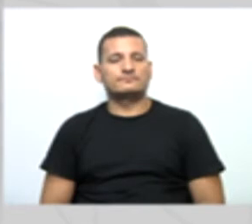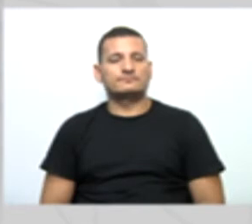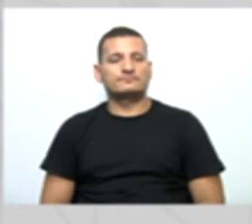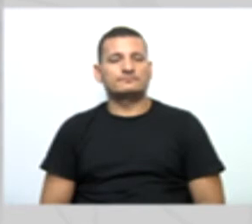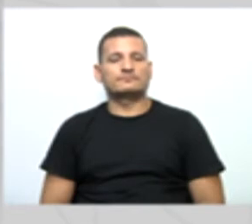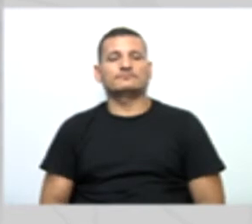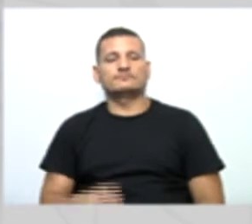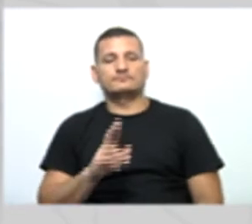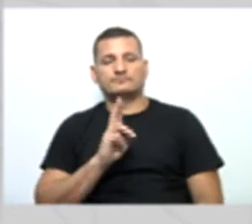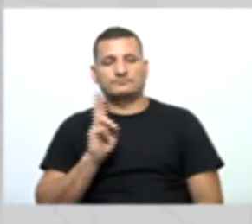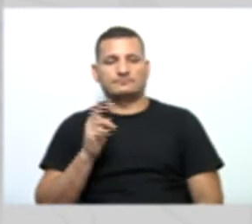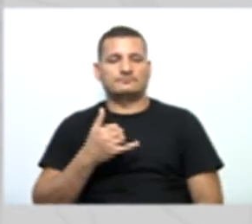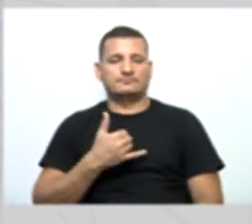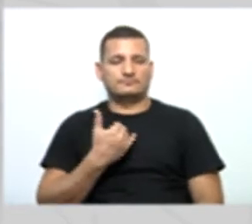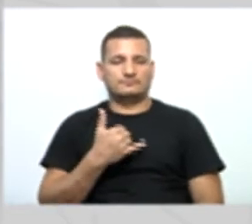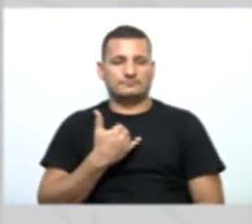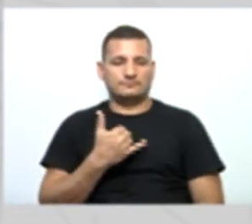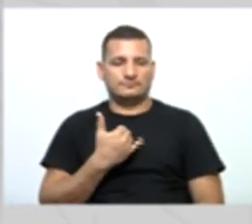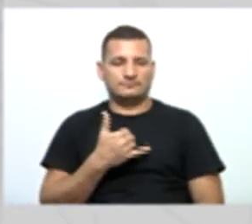idade.